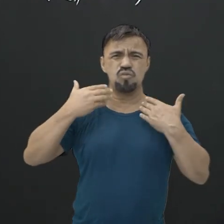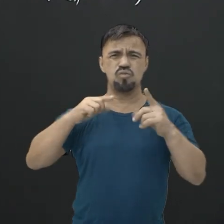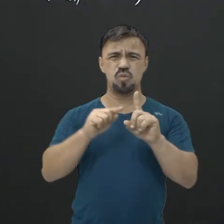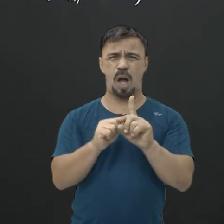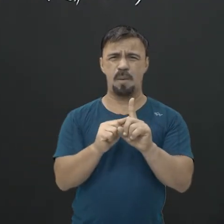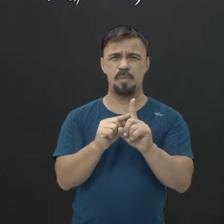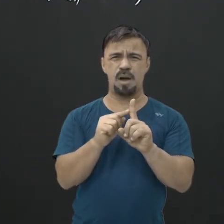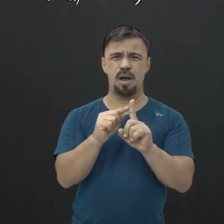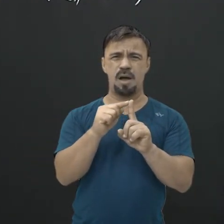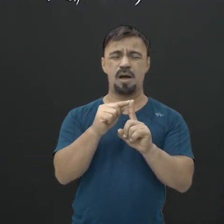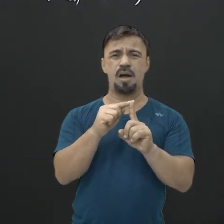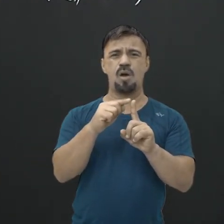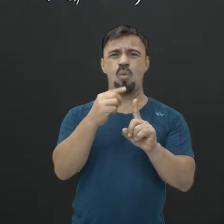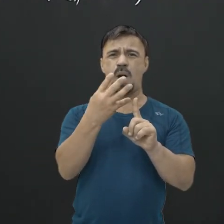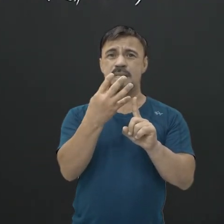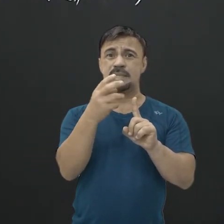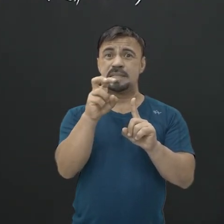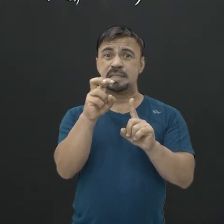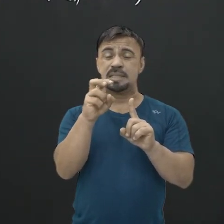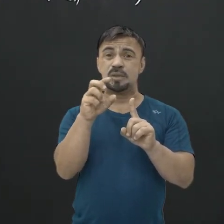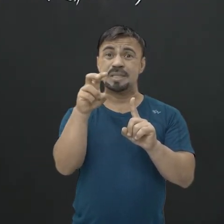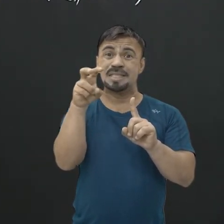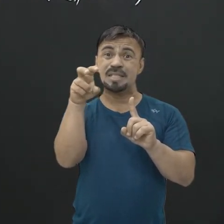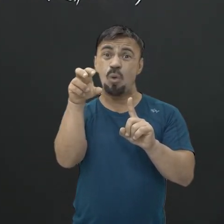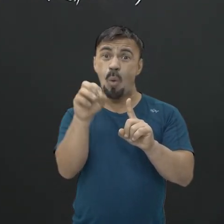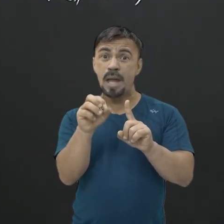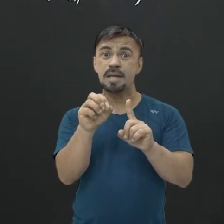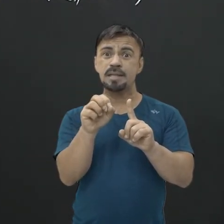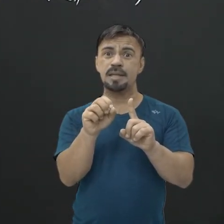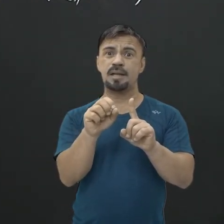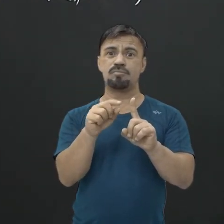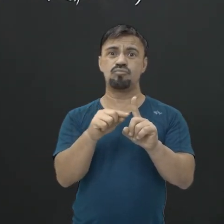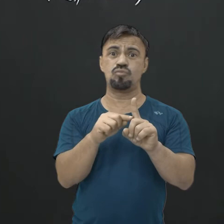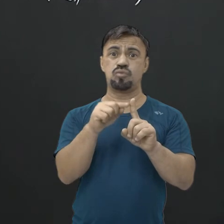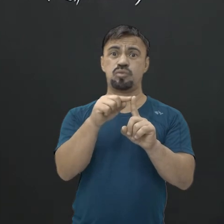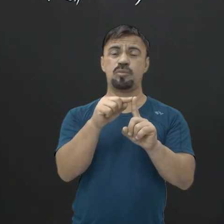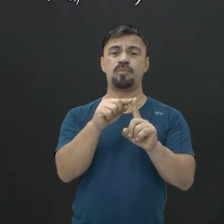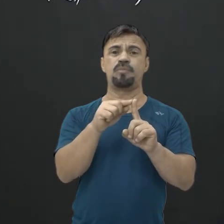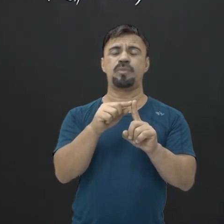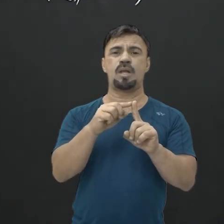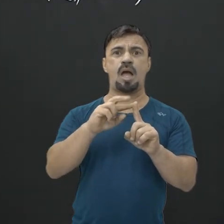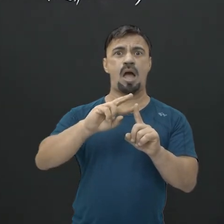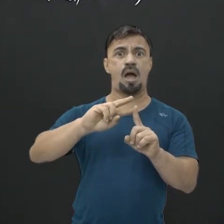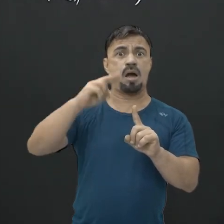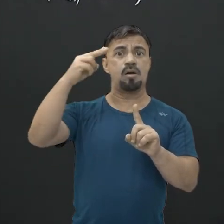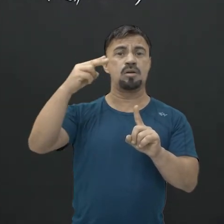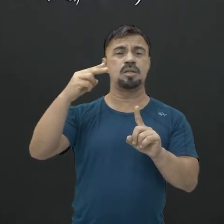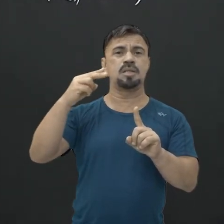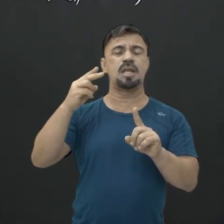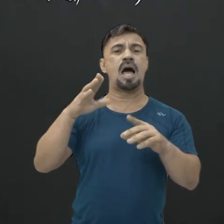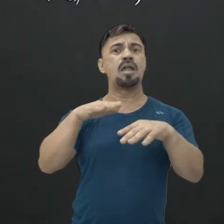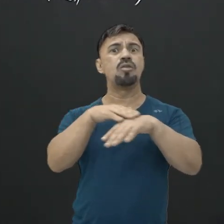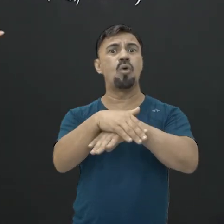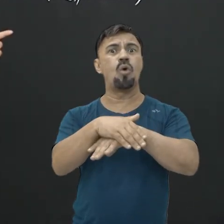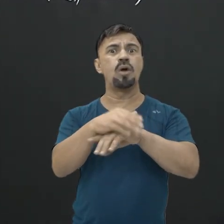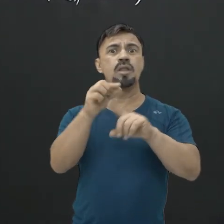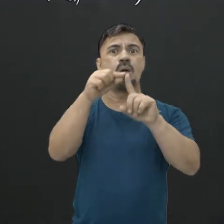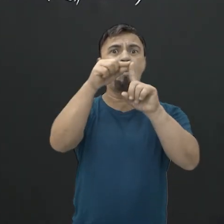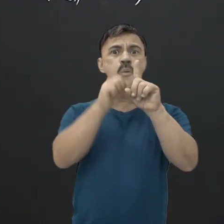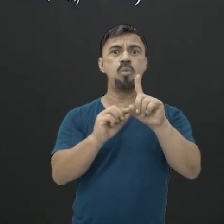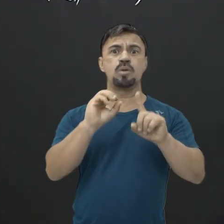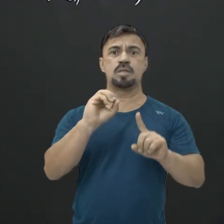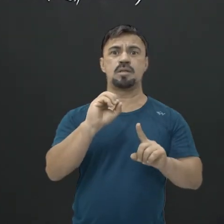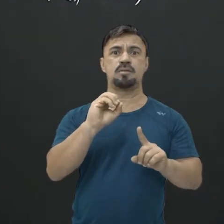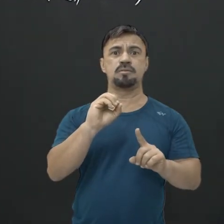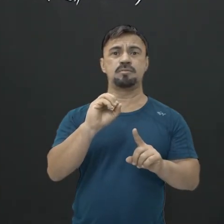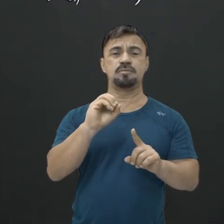alta, então vai chegar no 45, chega no 50 graus, é uma coisa muito alta. E aí eu tenho uma noite que vai a 0 graus. Olha que amplitude, de